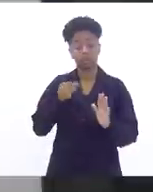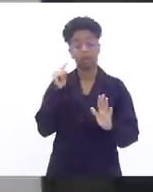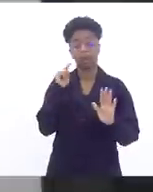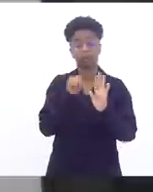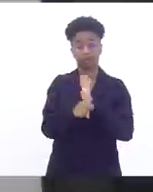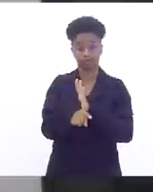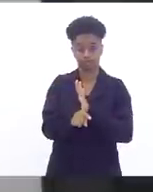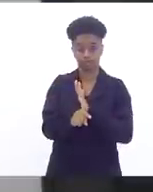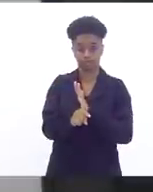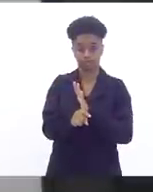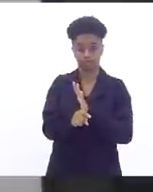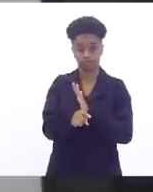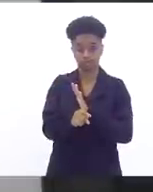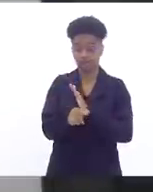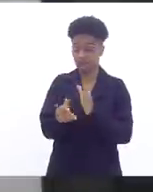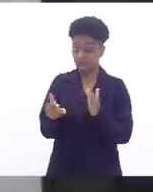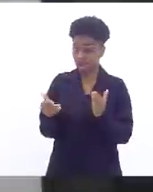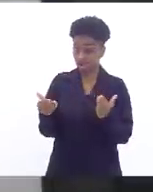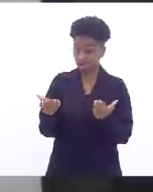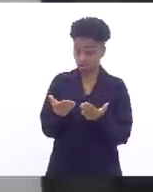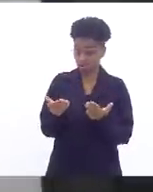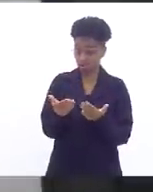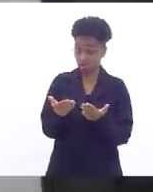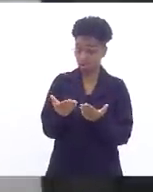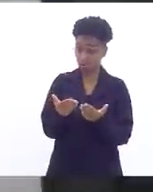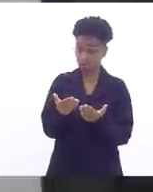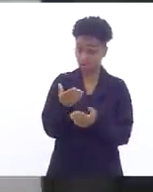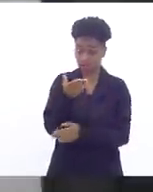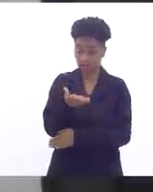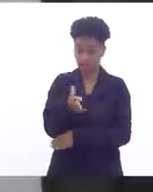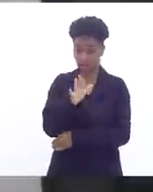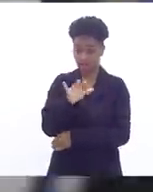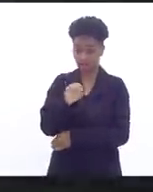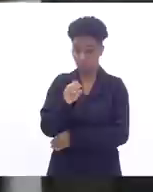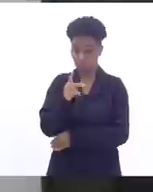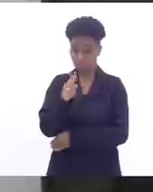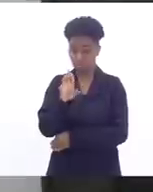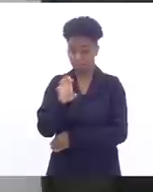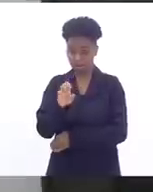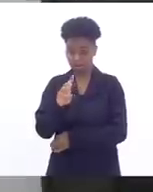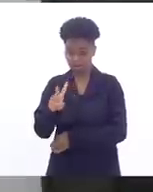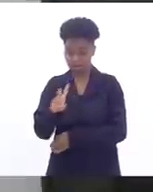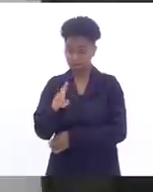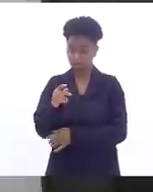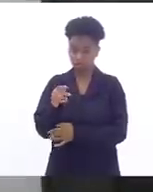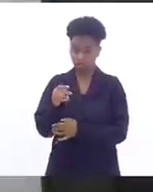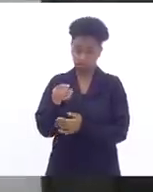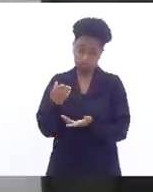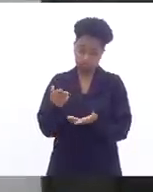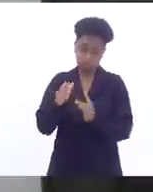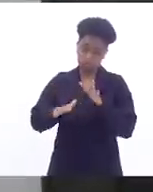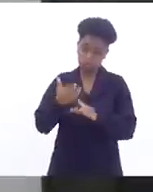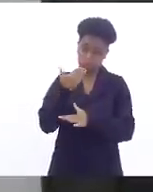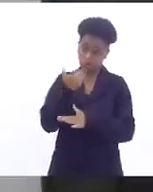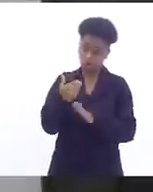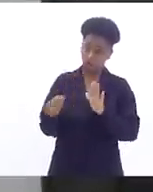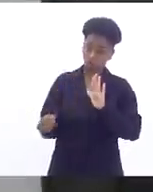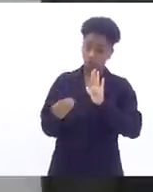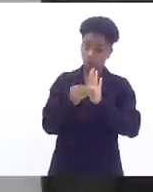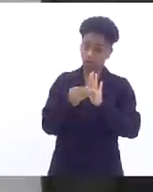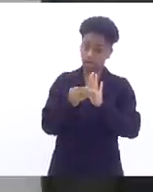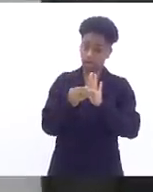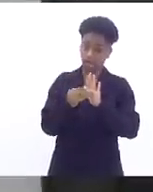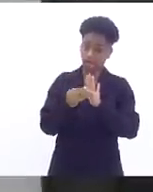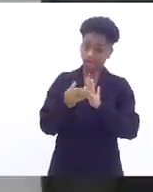que não seria o caso do Rio previdência recolocar a opção de revisão nas possibilidades